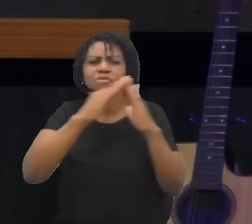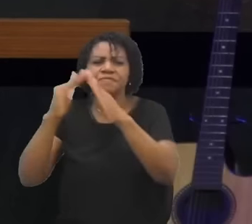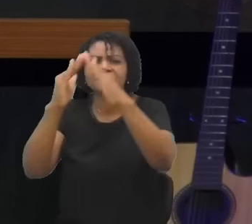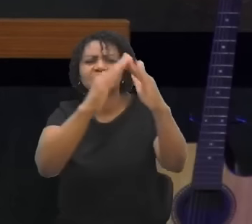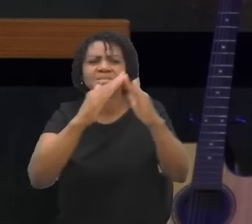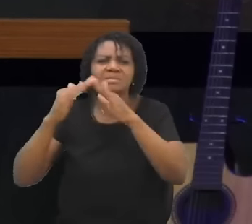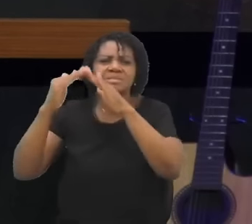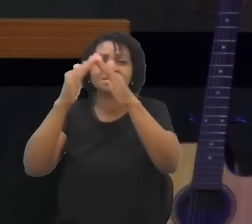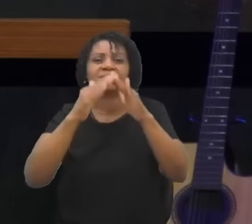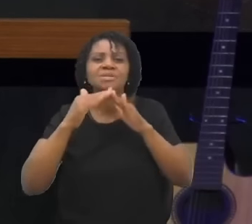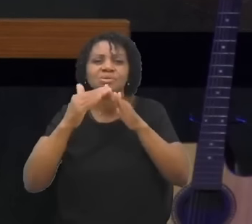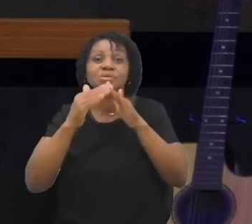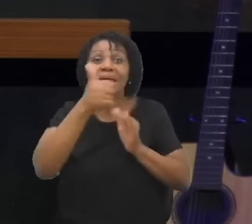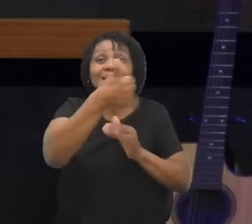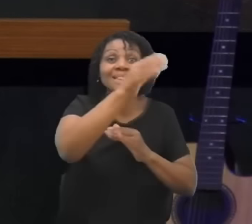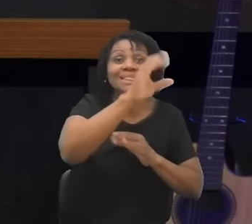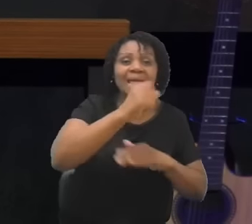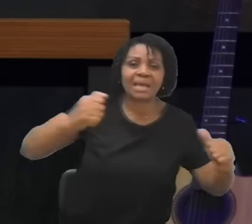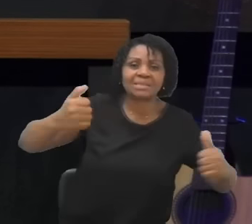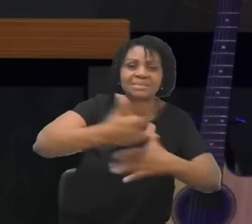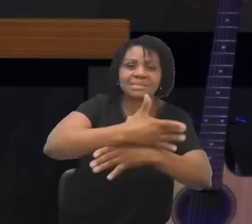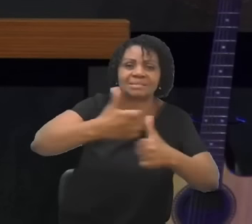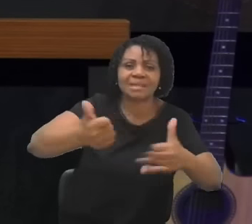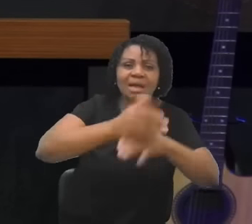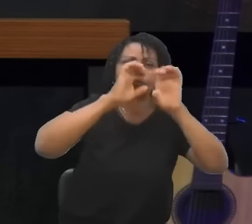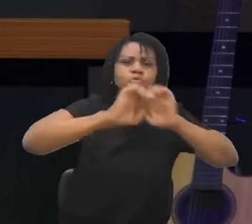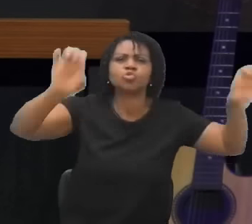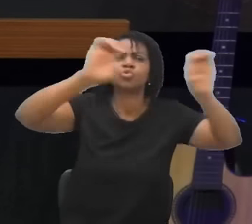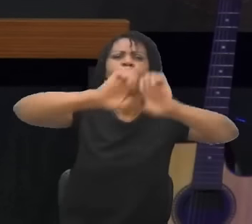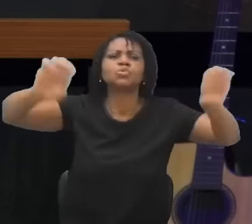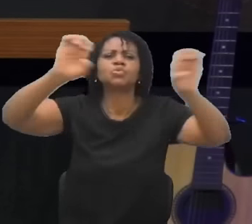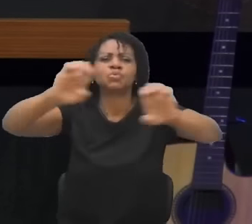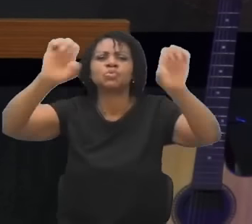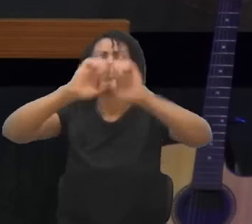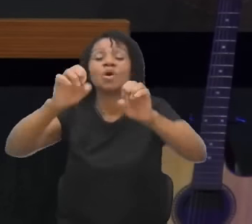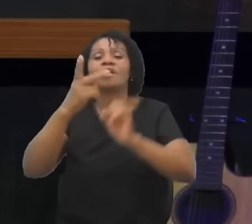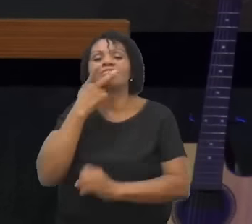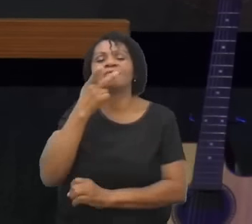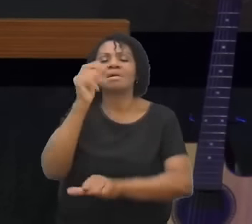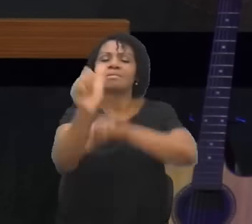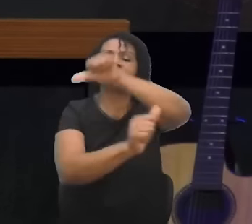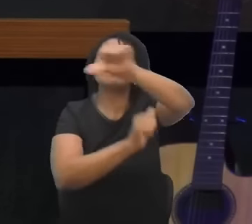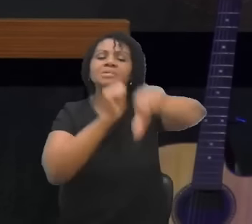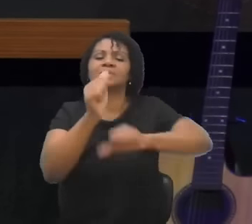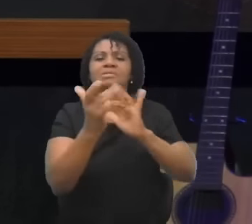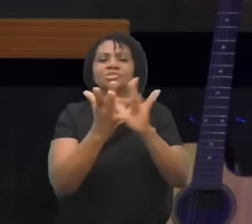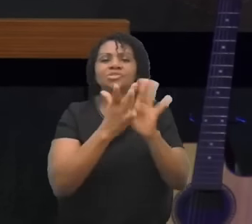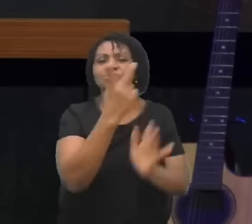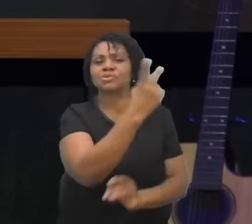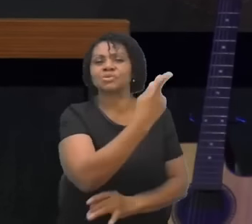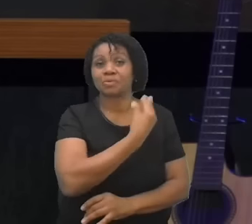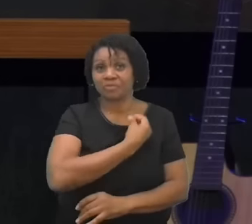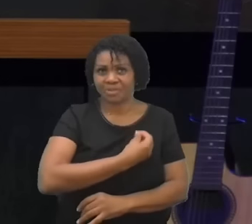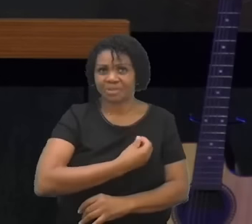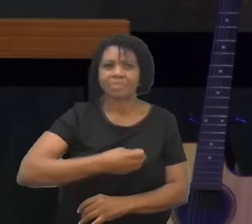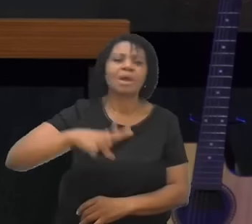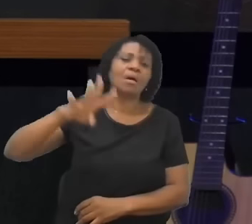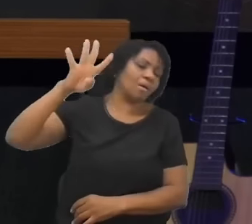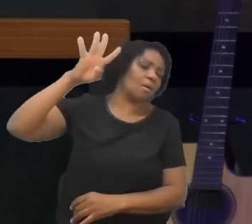impactou 10 cidades. Ele foi o evangelista de 10 cidades. Eu, na quarta-feira, eu não